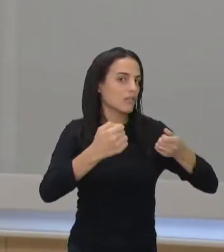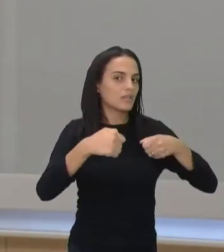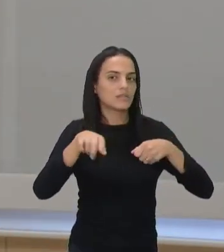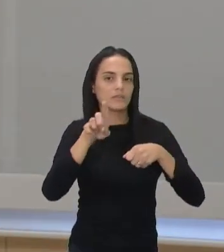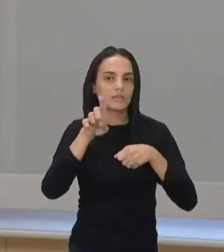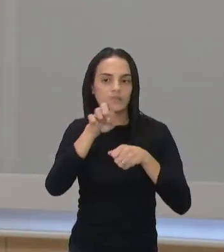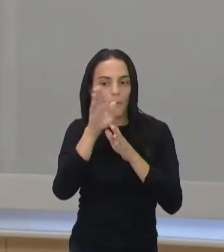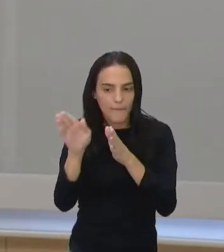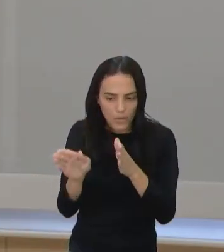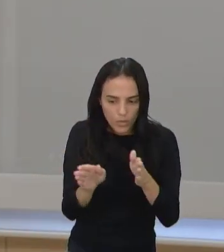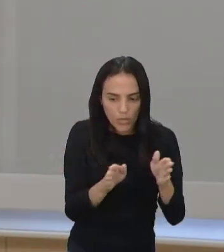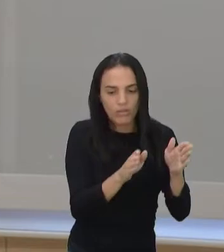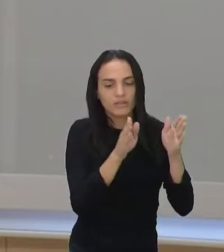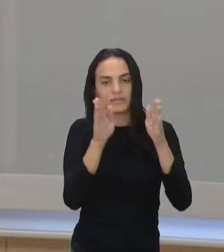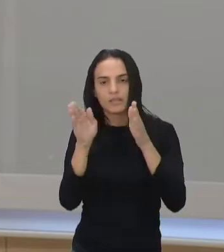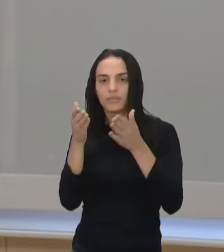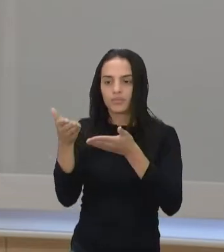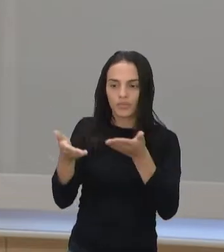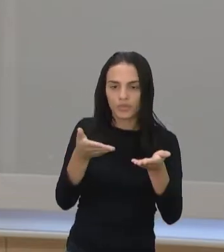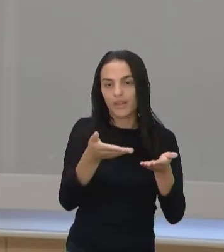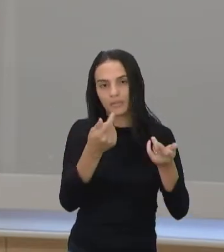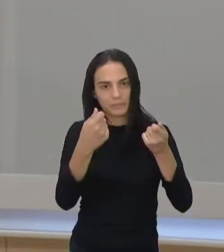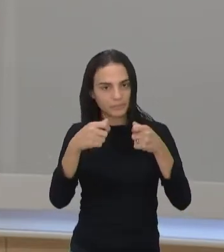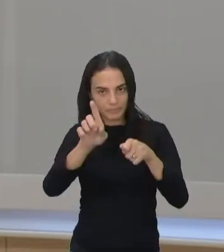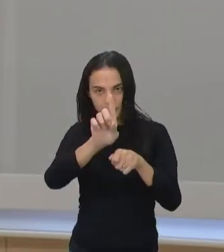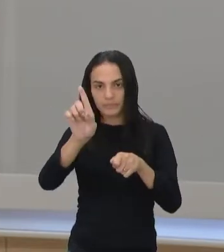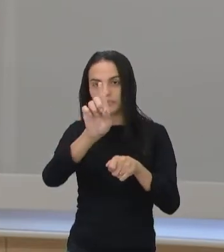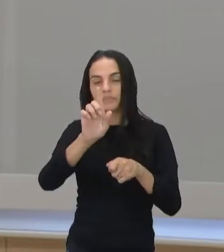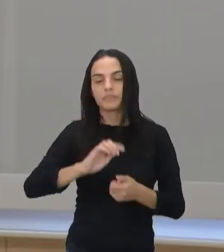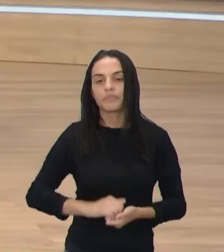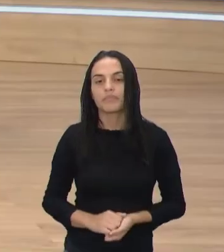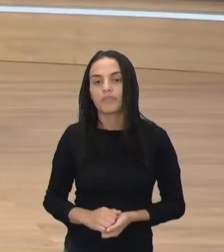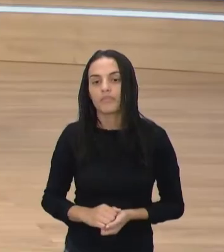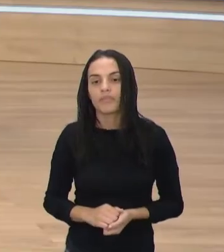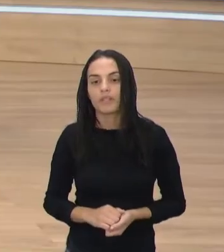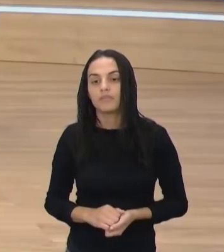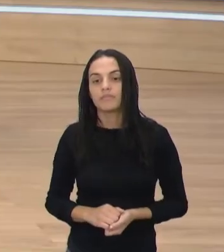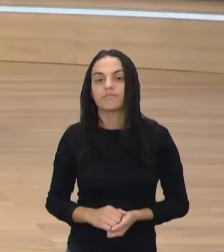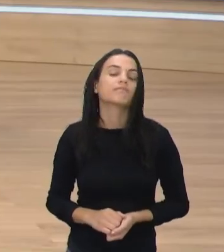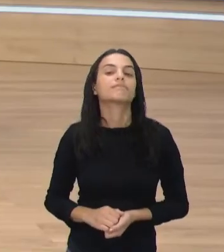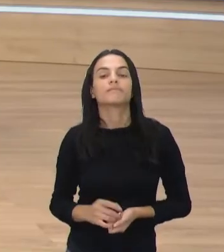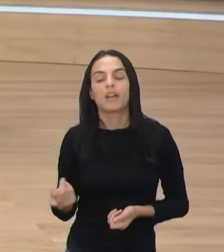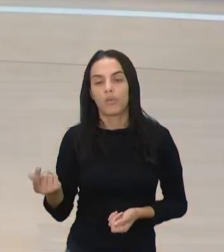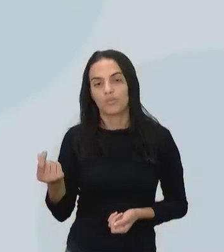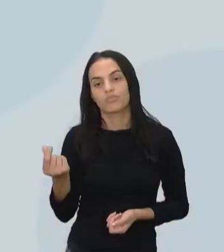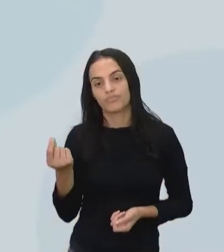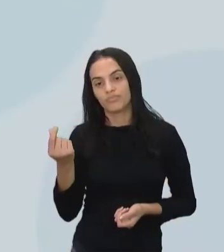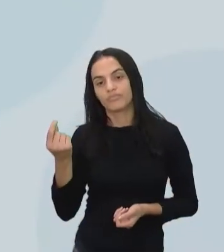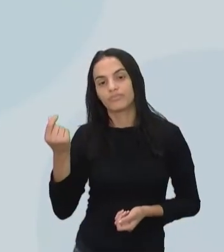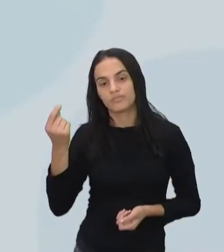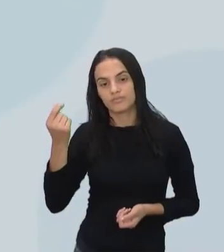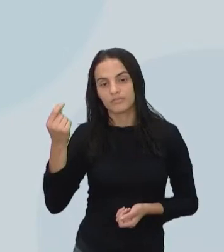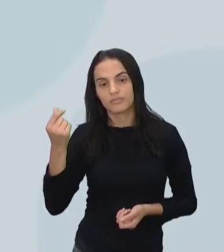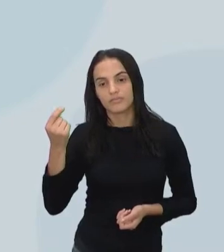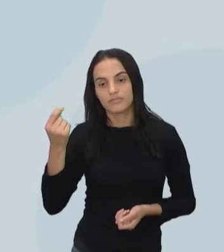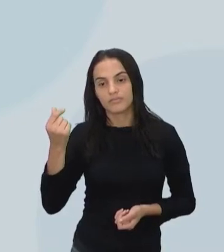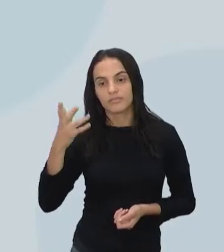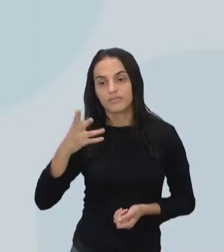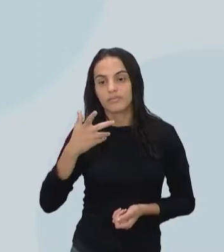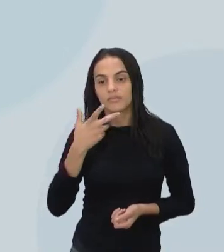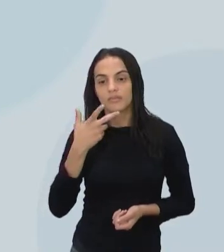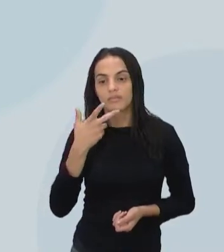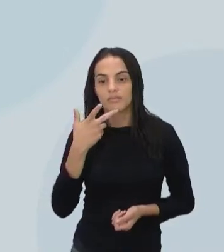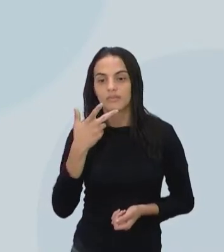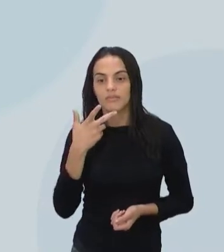por um processo de tratamento para que fosse usada lá. Isso vai levar o custo, né? Vamos falar assim,